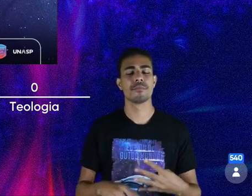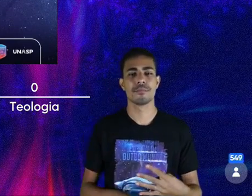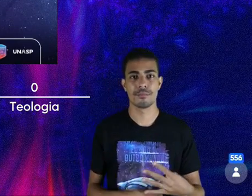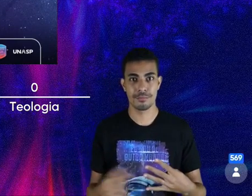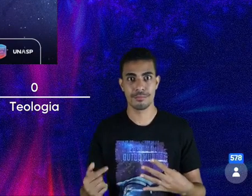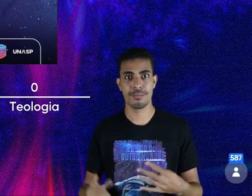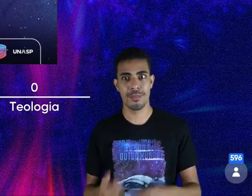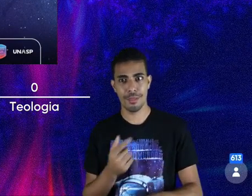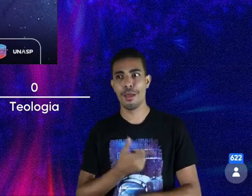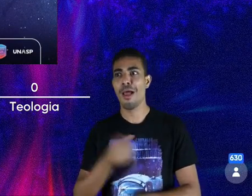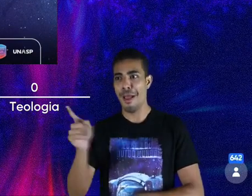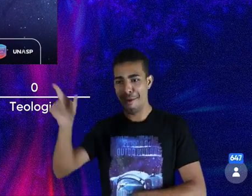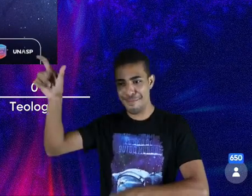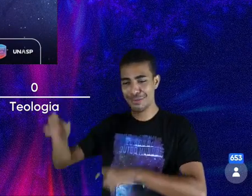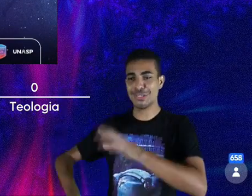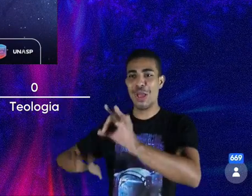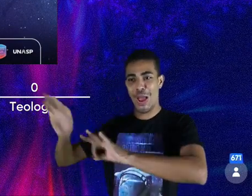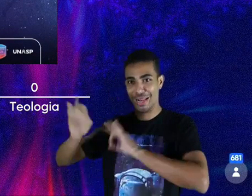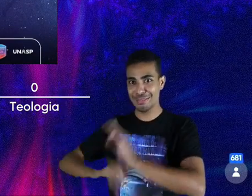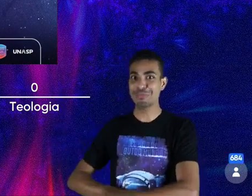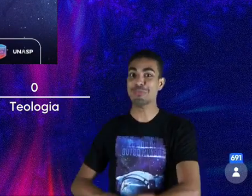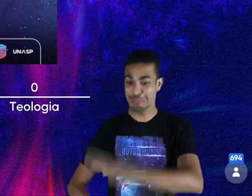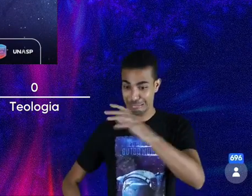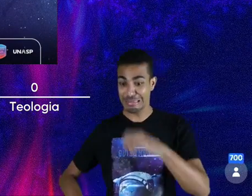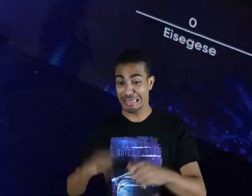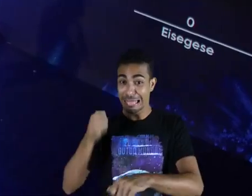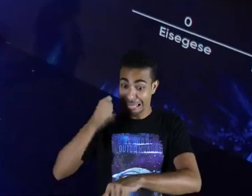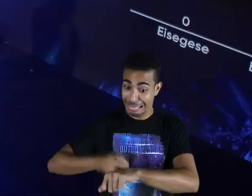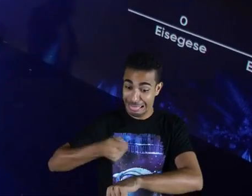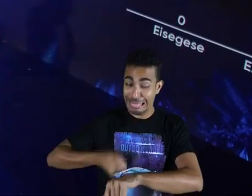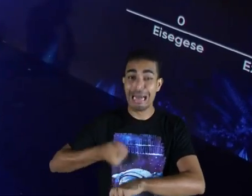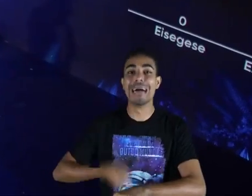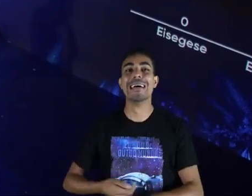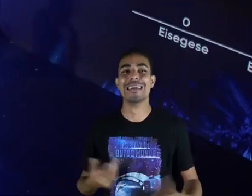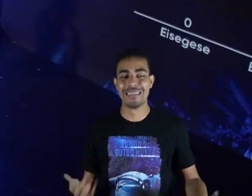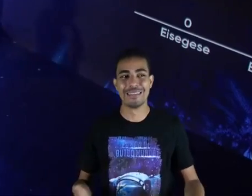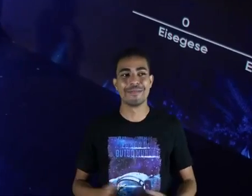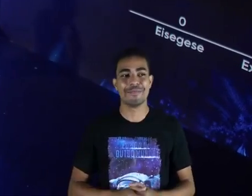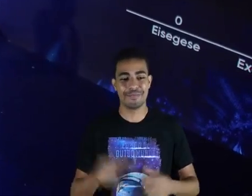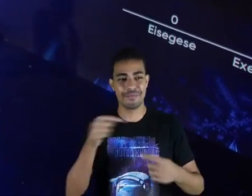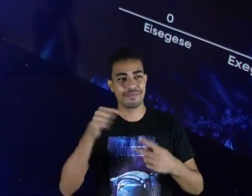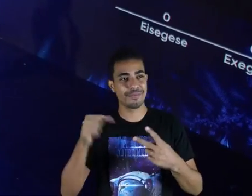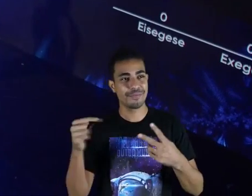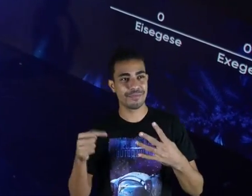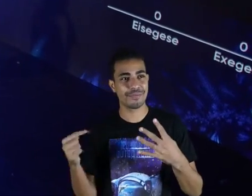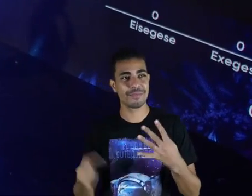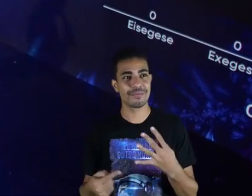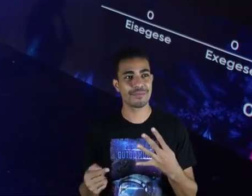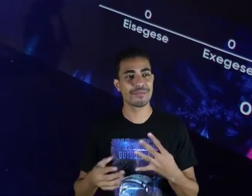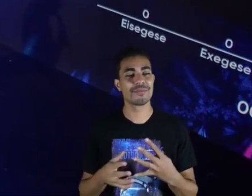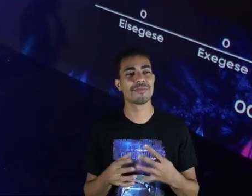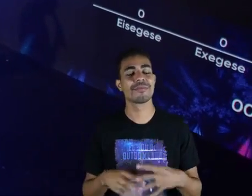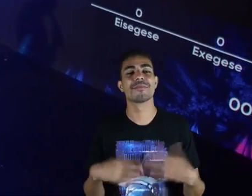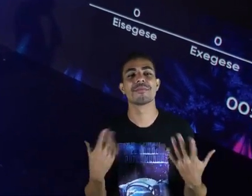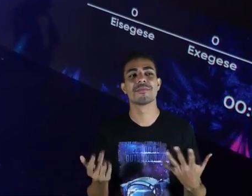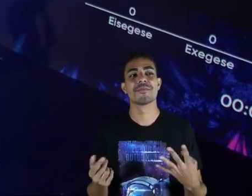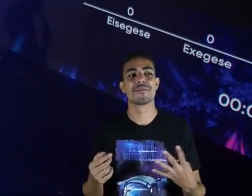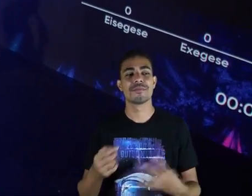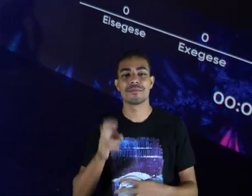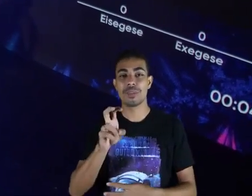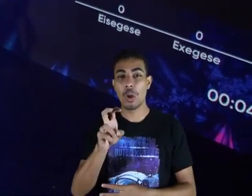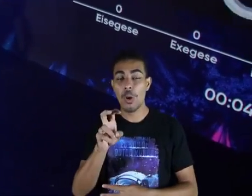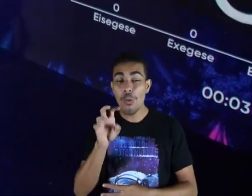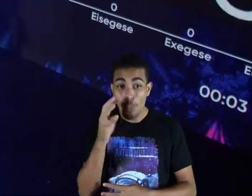botando quente, hein, mano? Tá jogando duro. Eutanásia, teologia, exegese e exegese. 6,